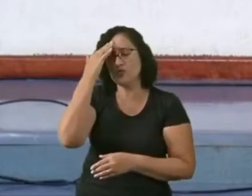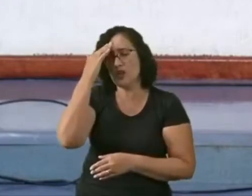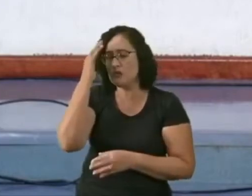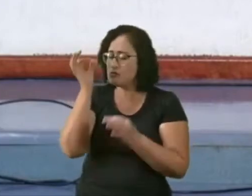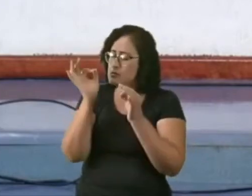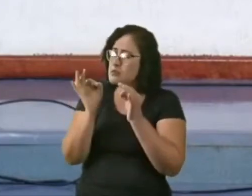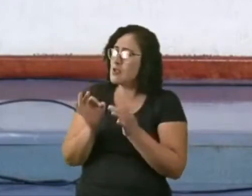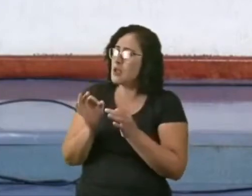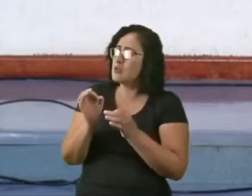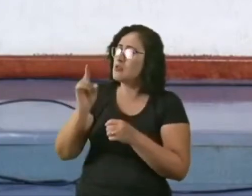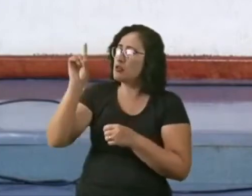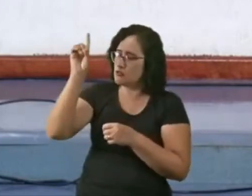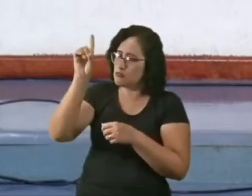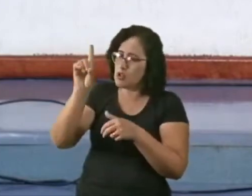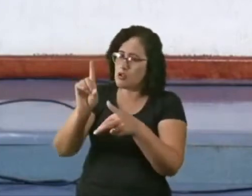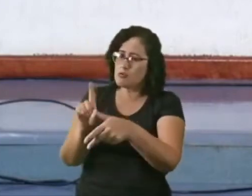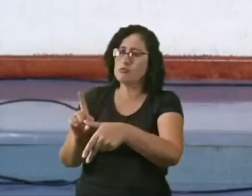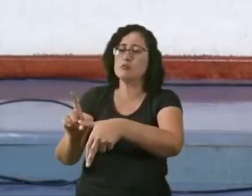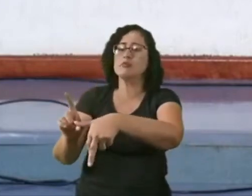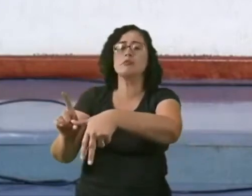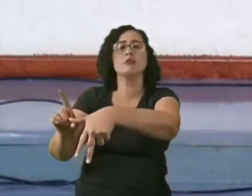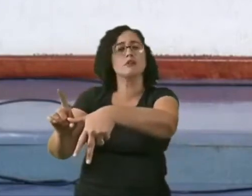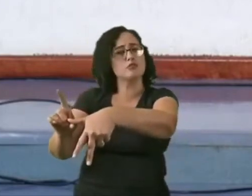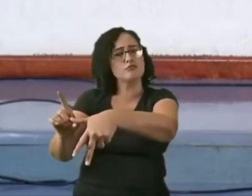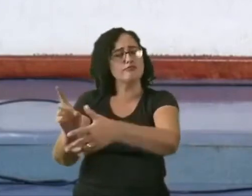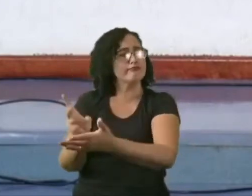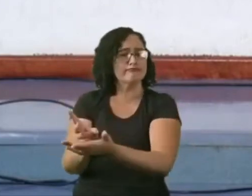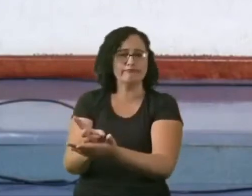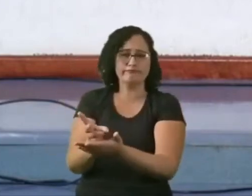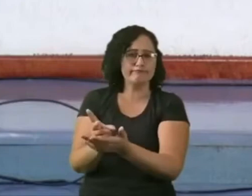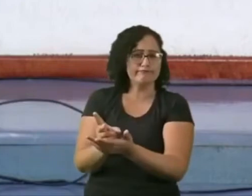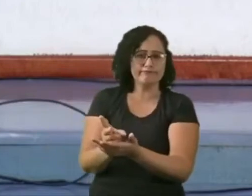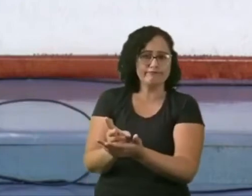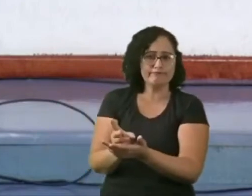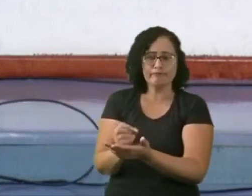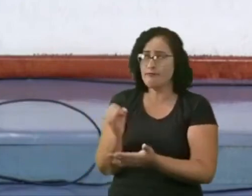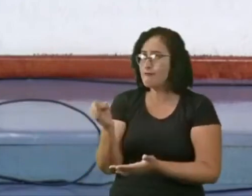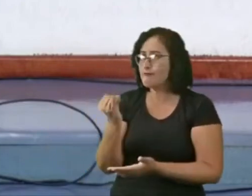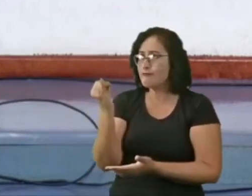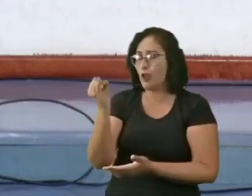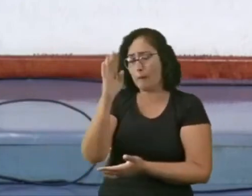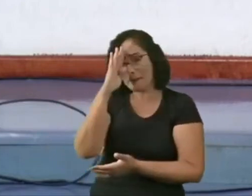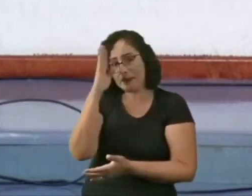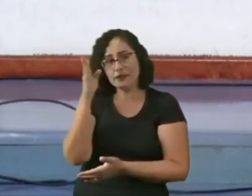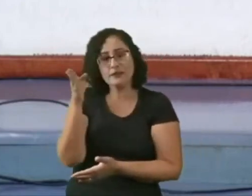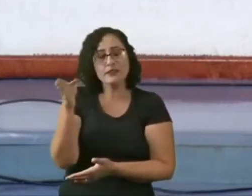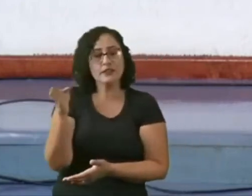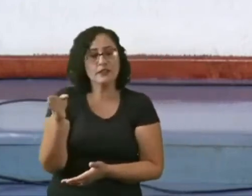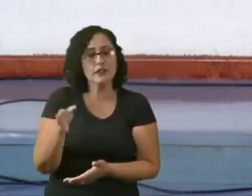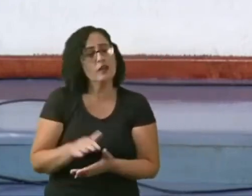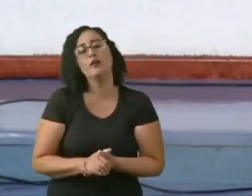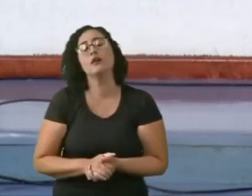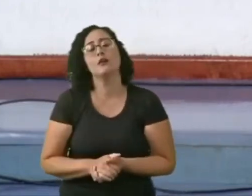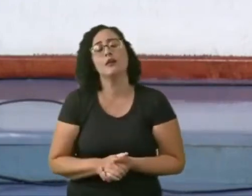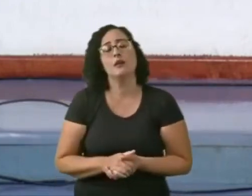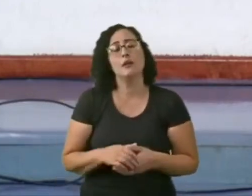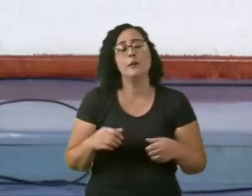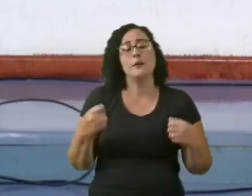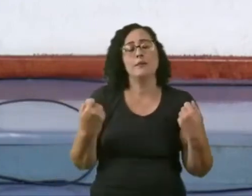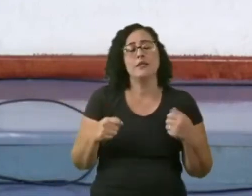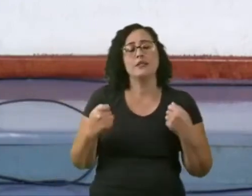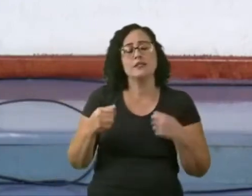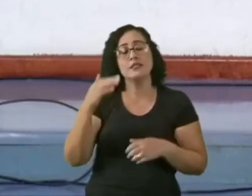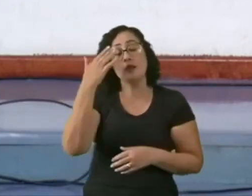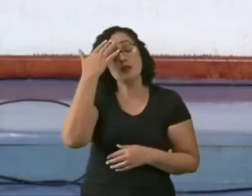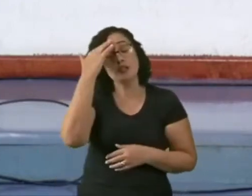Outra coisa que, irmãos, que a compreensão correta que devemos ter é que todas as coisas cooperam para o